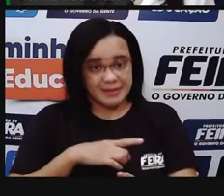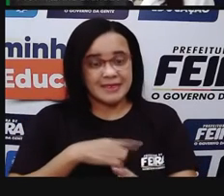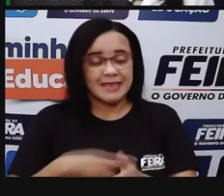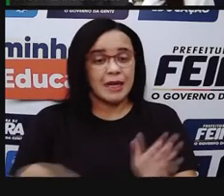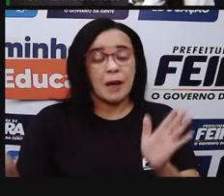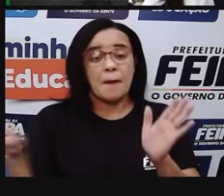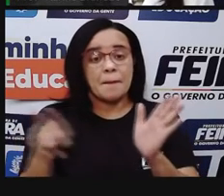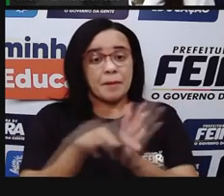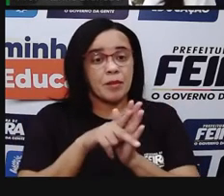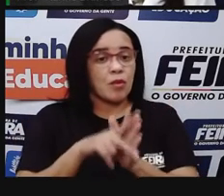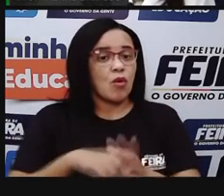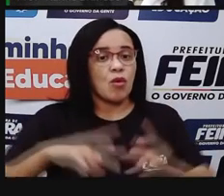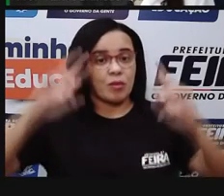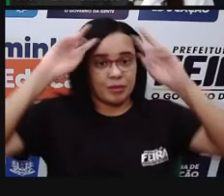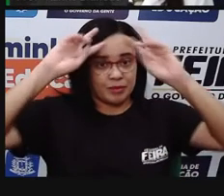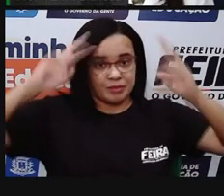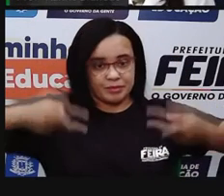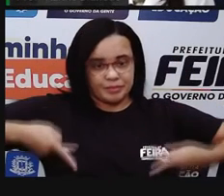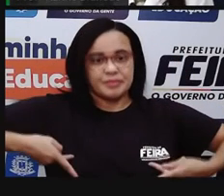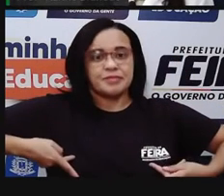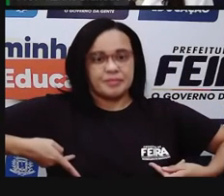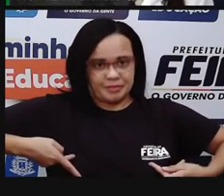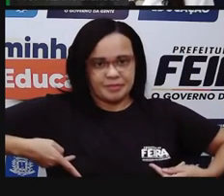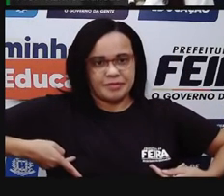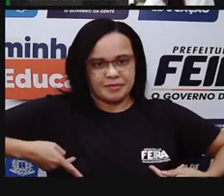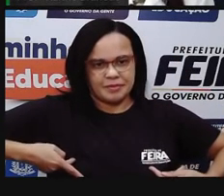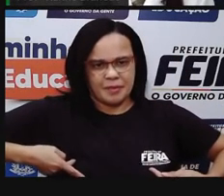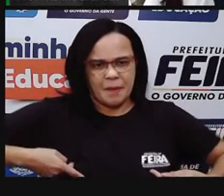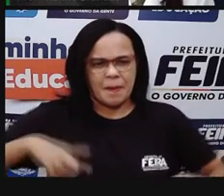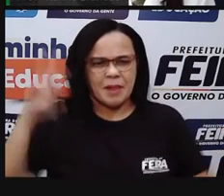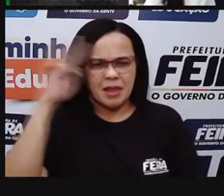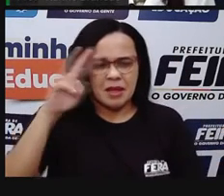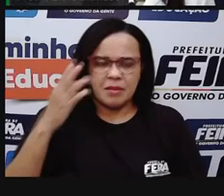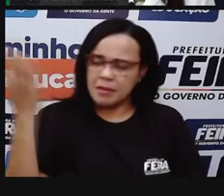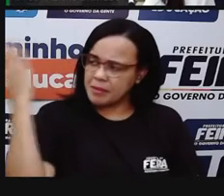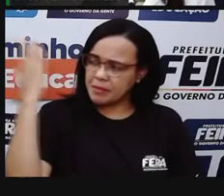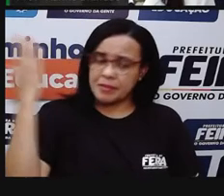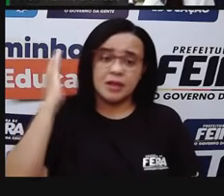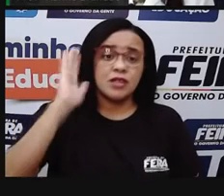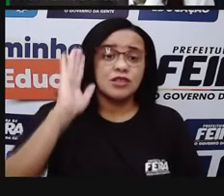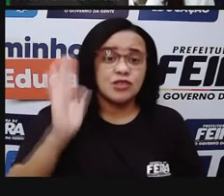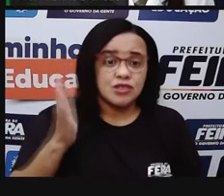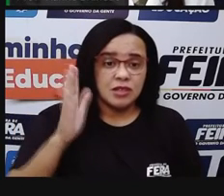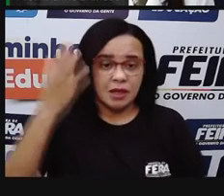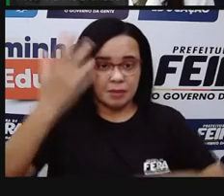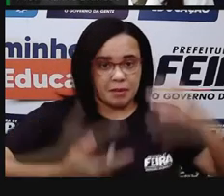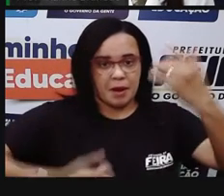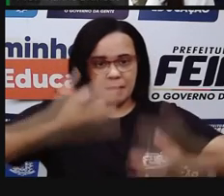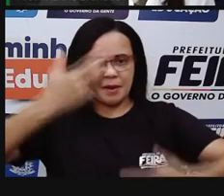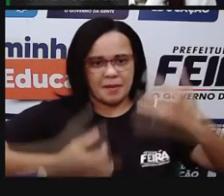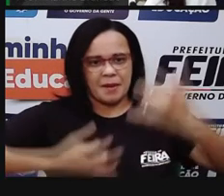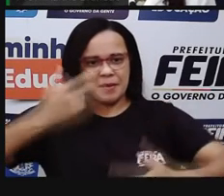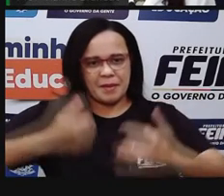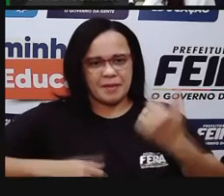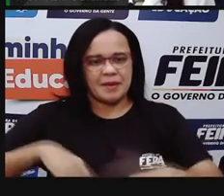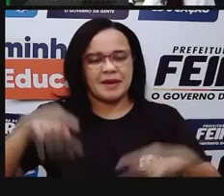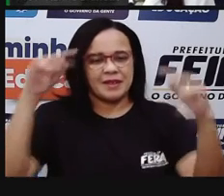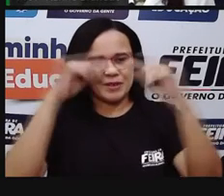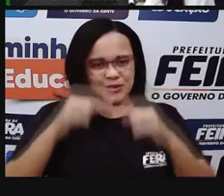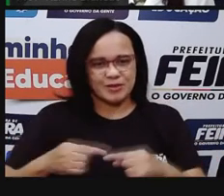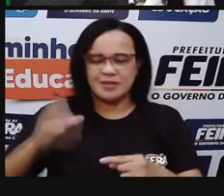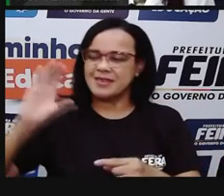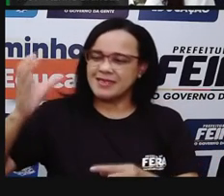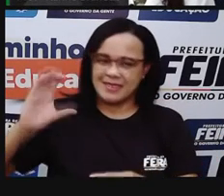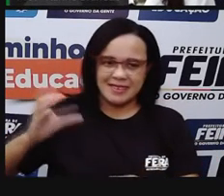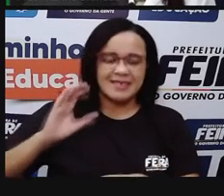nós já começamos a ver, né, sobre esse tema na nossa última aula, né, quando a gente pensa sobre o que é ciência. E lá